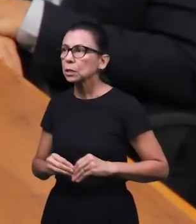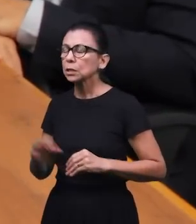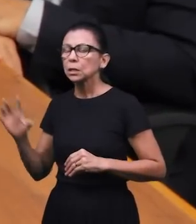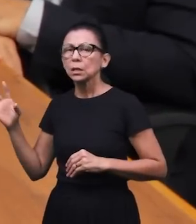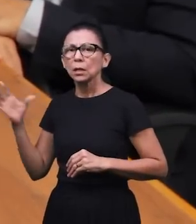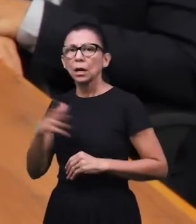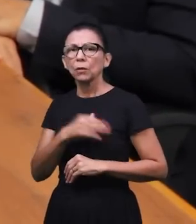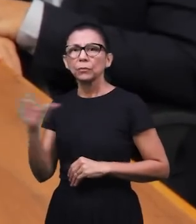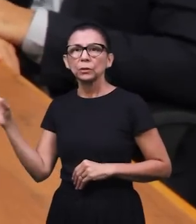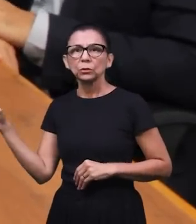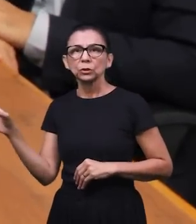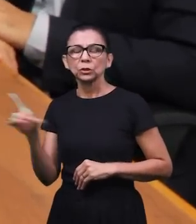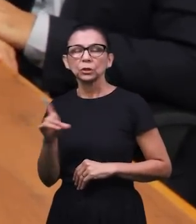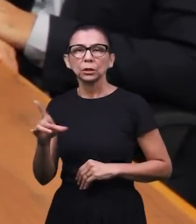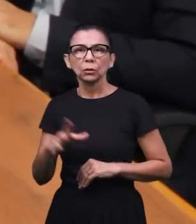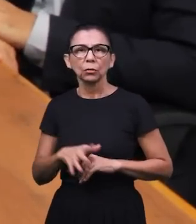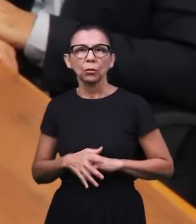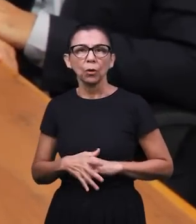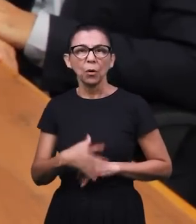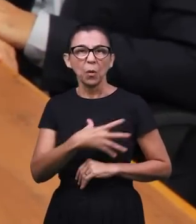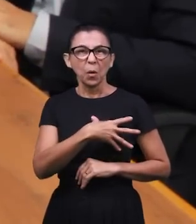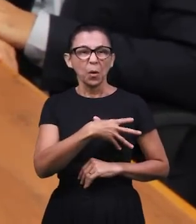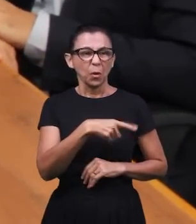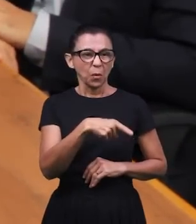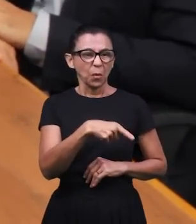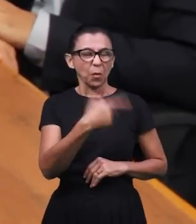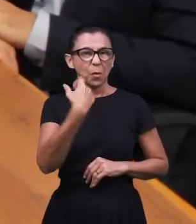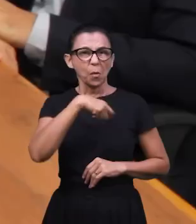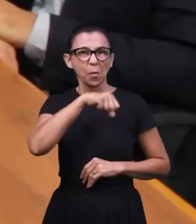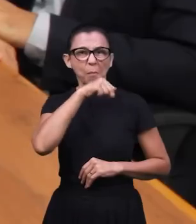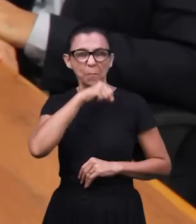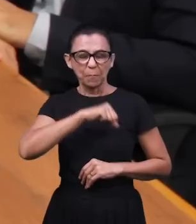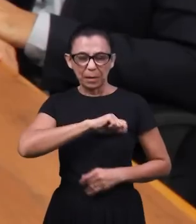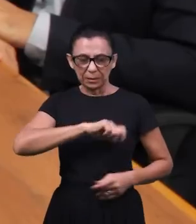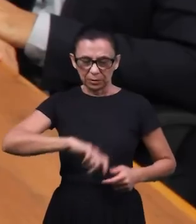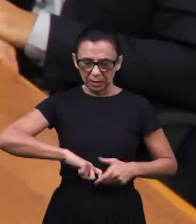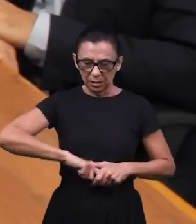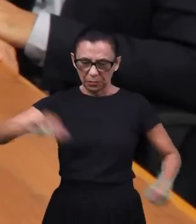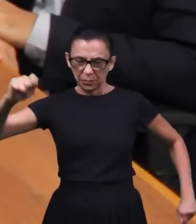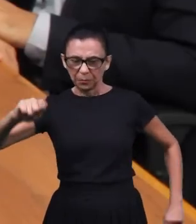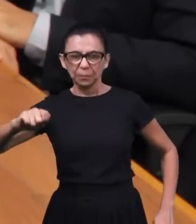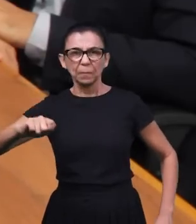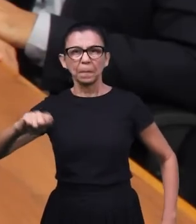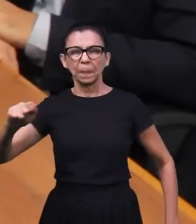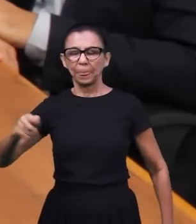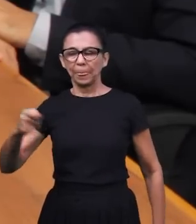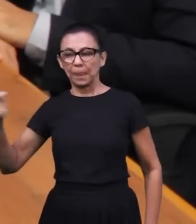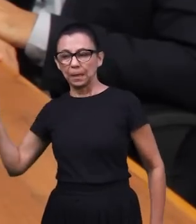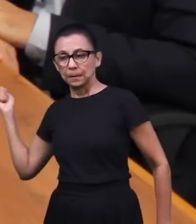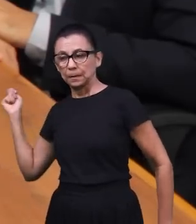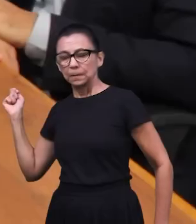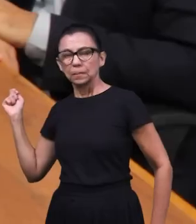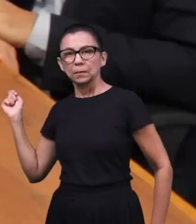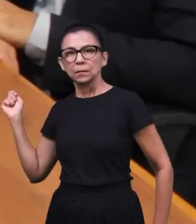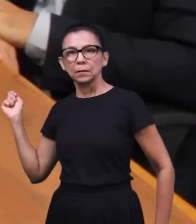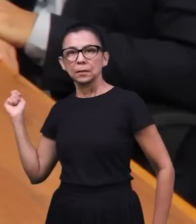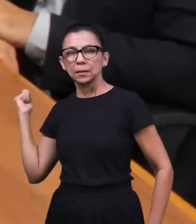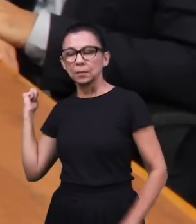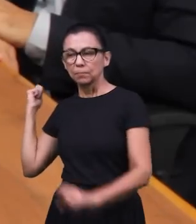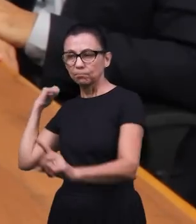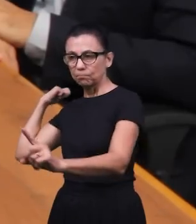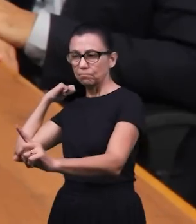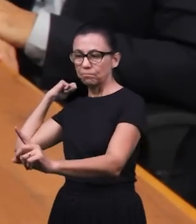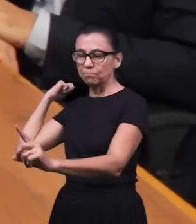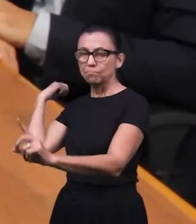Aí o filho chegou em casa, o pai dele já ia tirando o cinto para acertar as contas com ele. Aí quando ele tirar, ele lembrou, hora do culto. Falou,